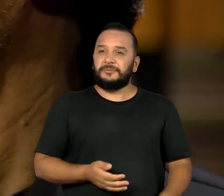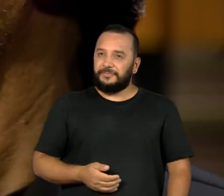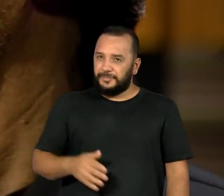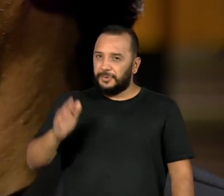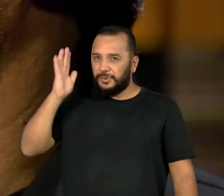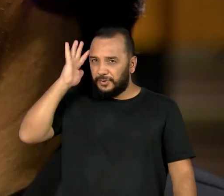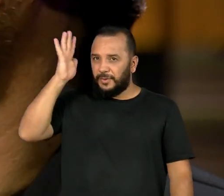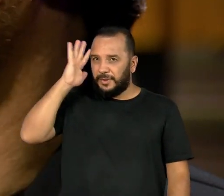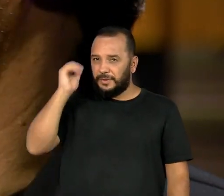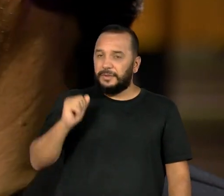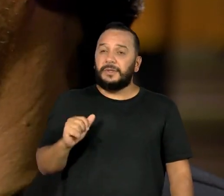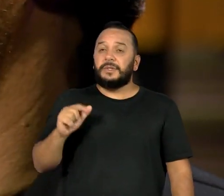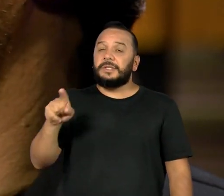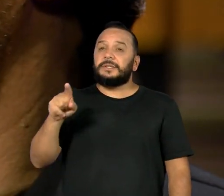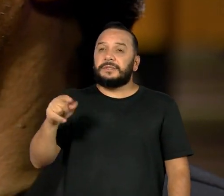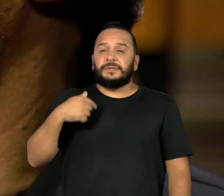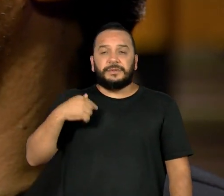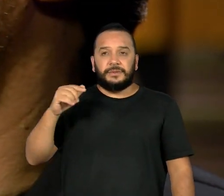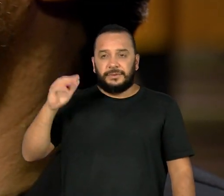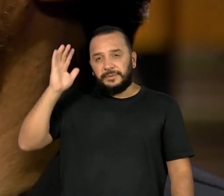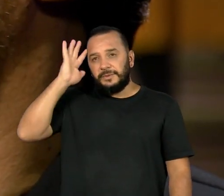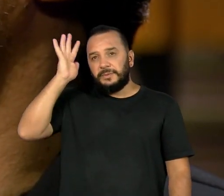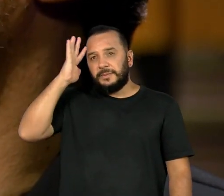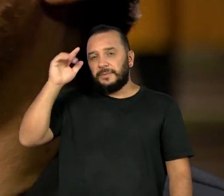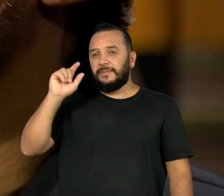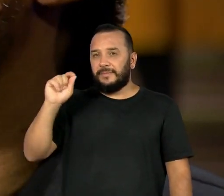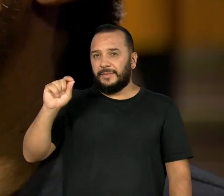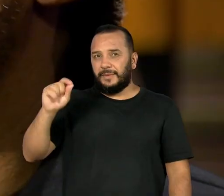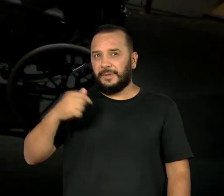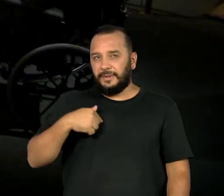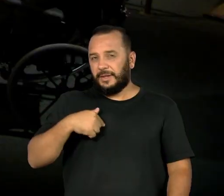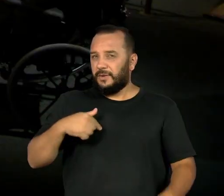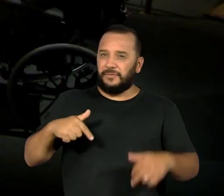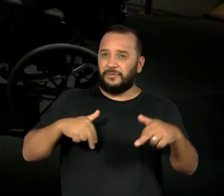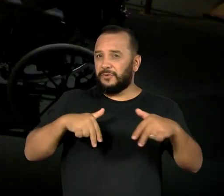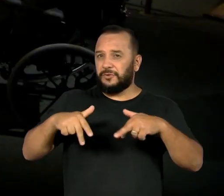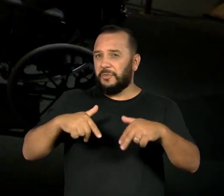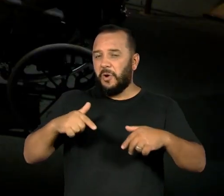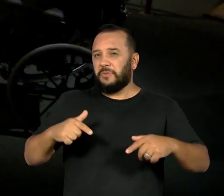casa, e eu sonho que muitas vezes que é um jogo decisivo,